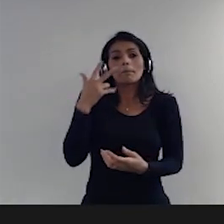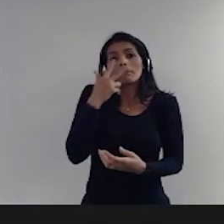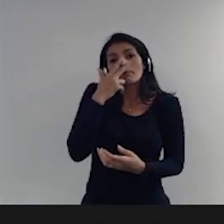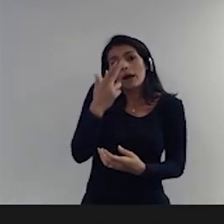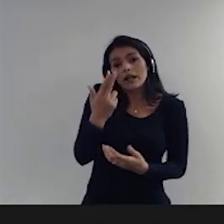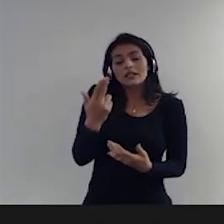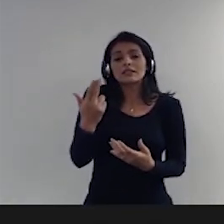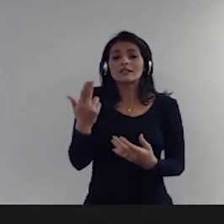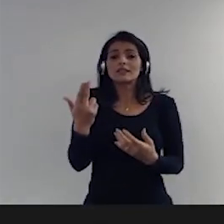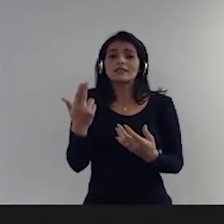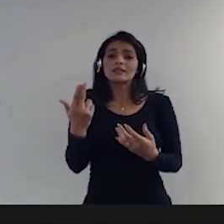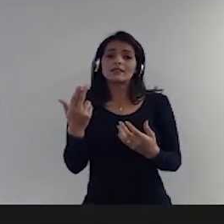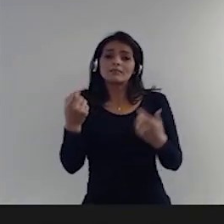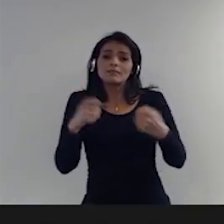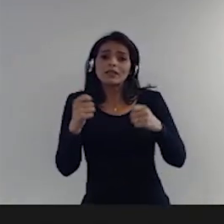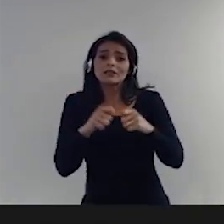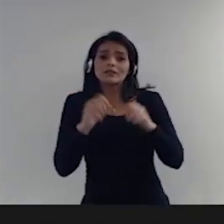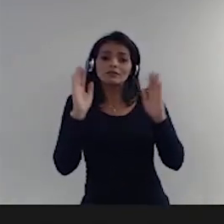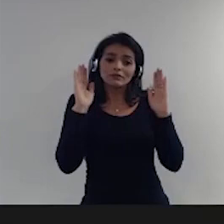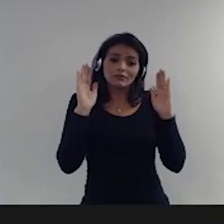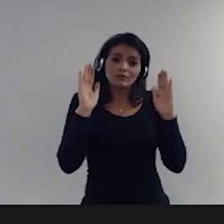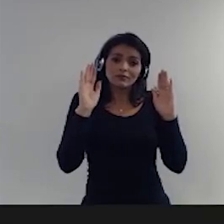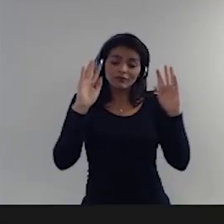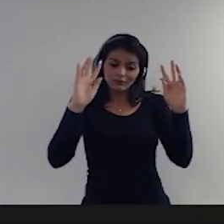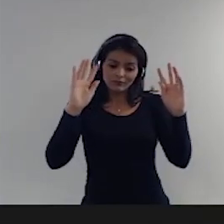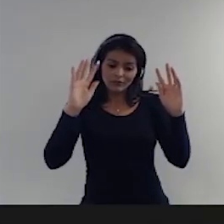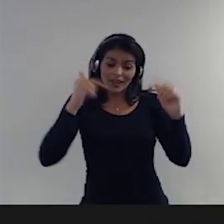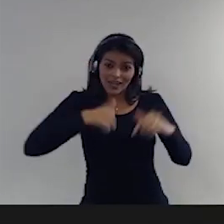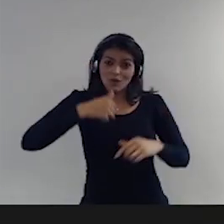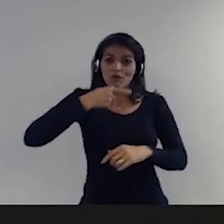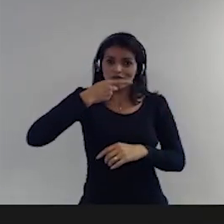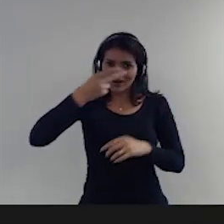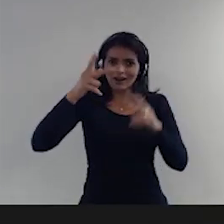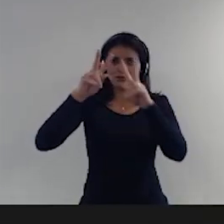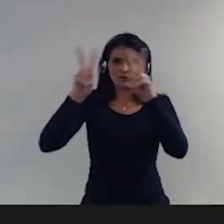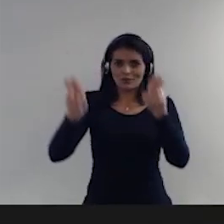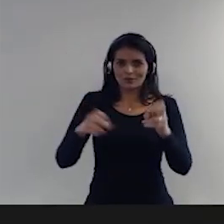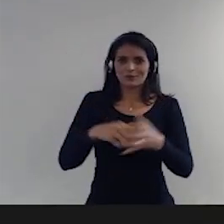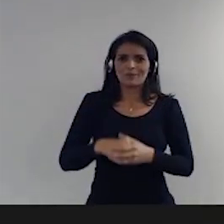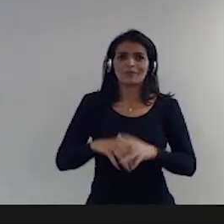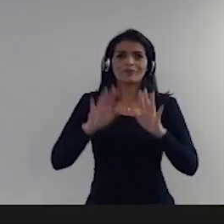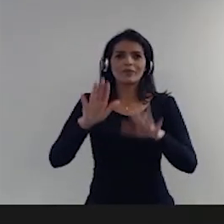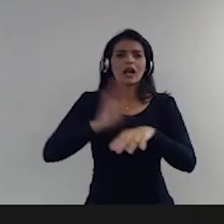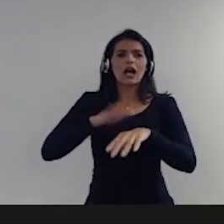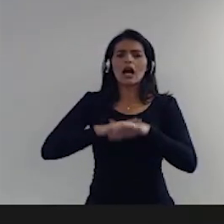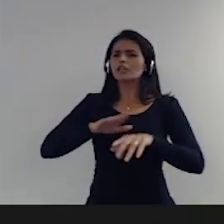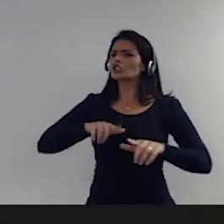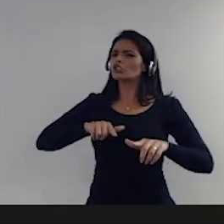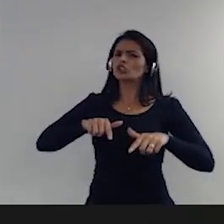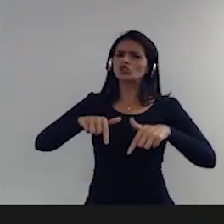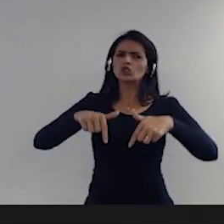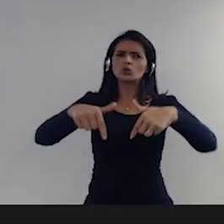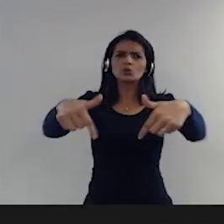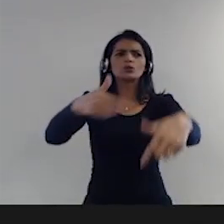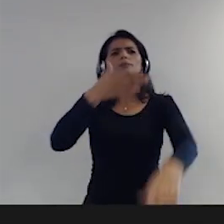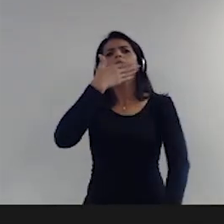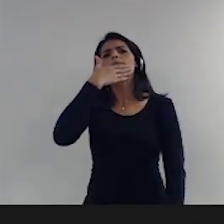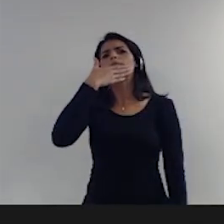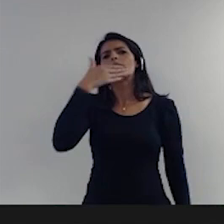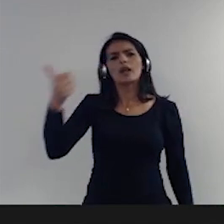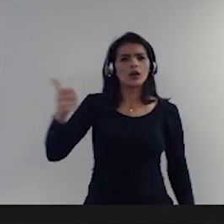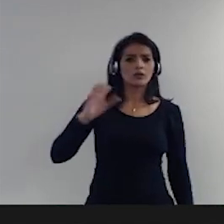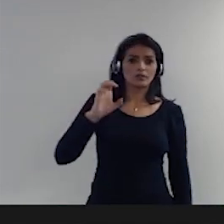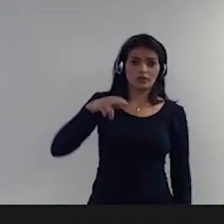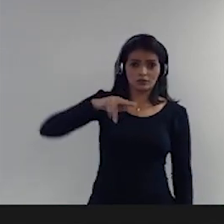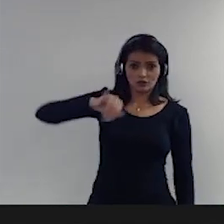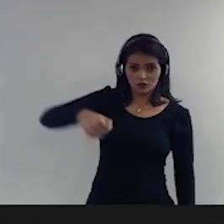essa parte deveria estar voltada para mim. Uma das melhores atitudes que eu considero que o CNJ